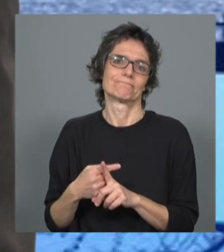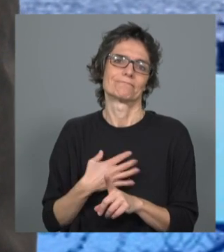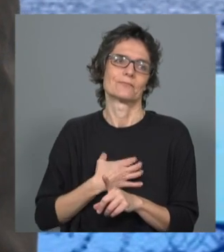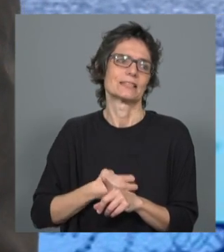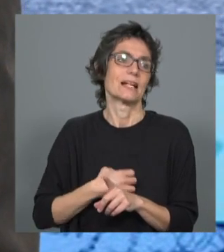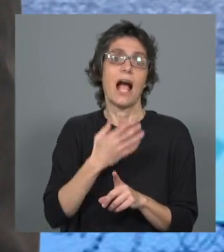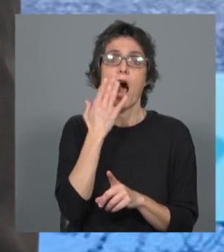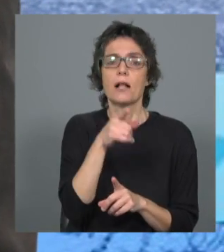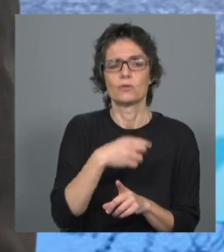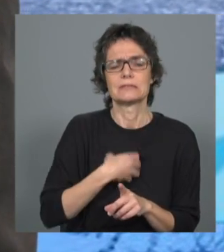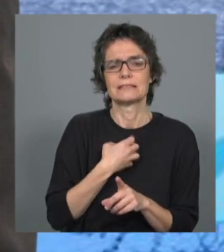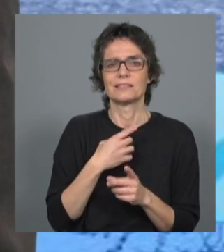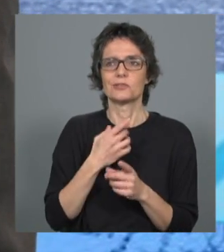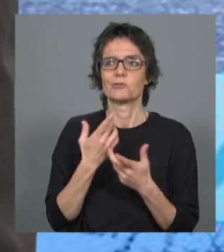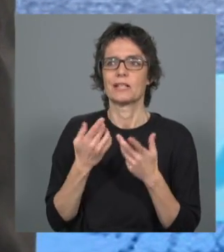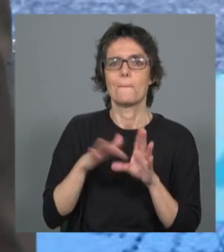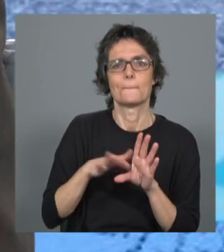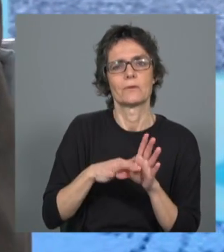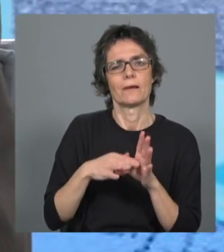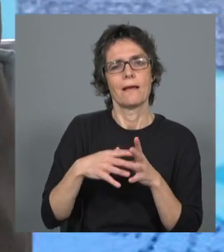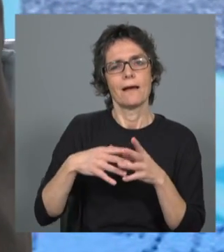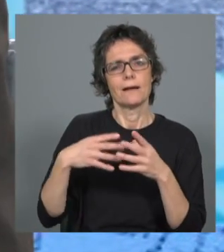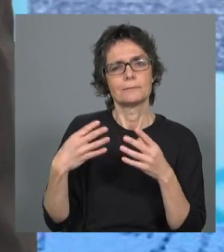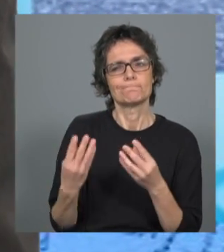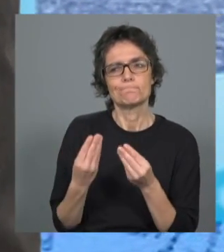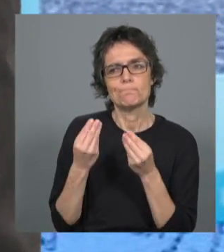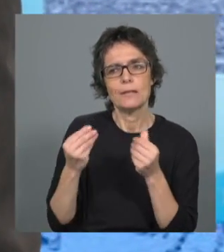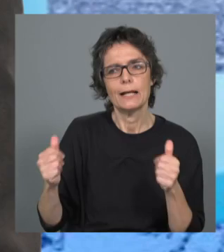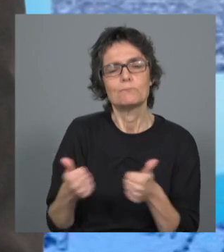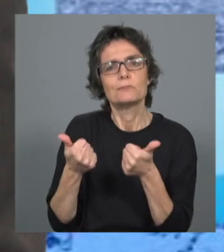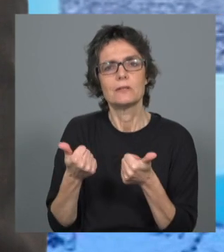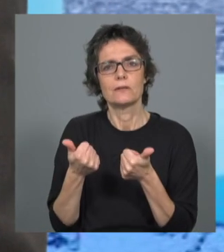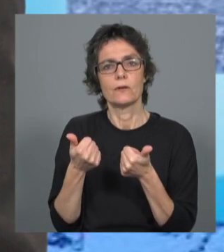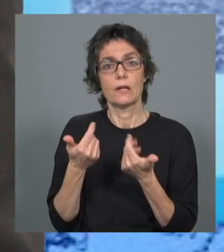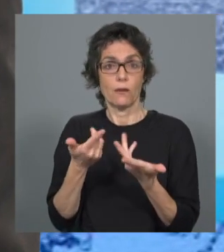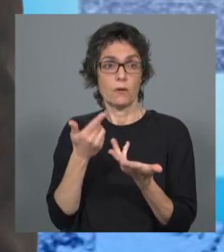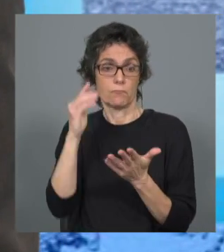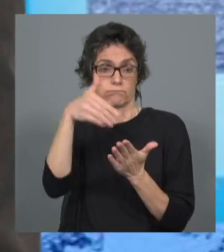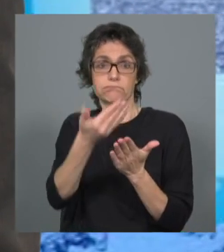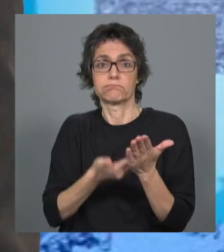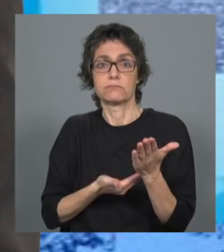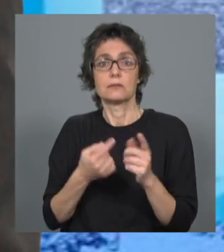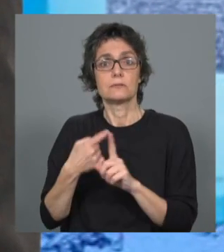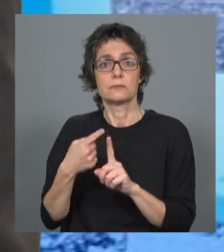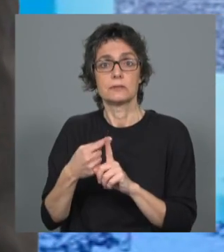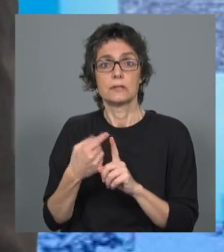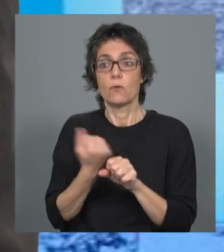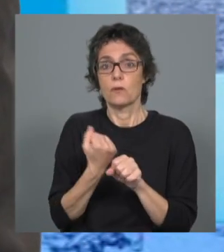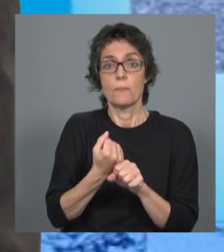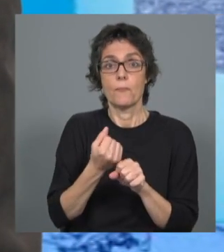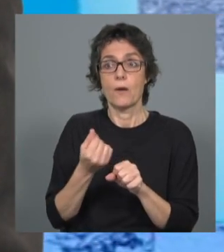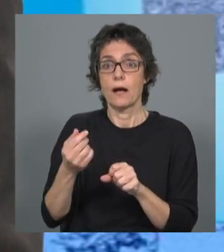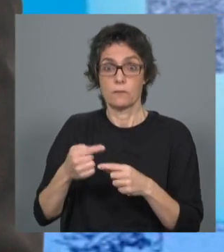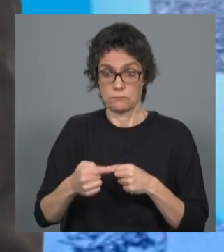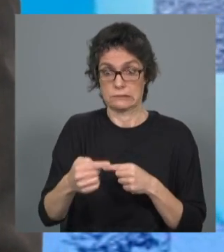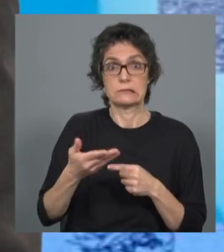envolvimento diferente. E por isso, temos também agora um bocadinho já alguns resultados dos trabalhos que nos começaram a chegar para esta